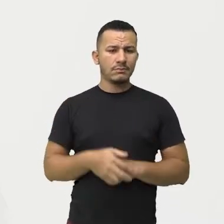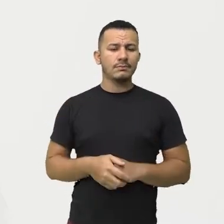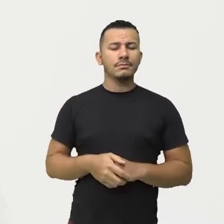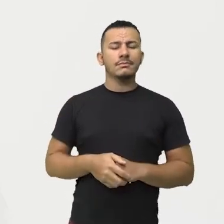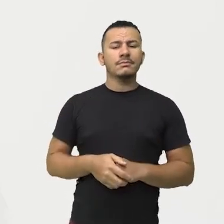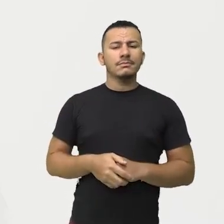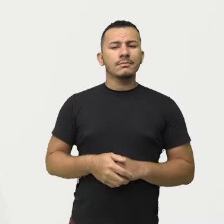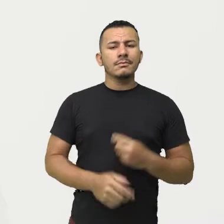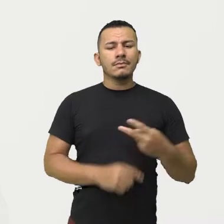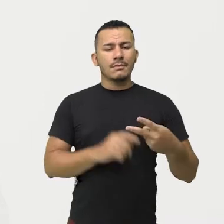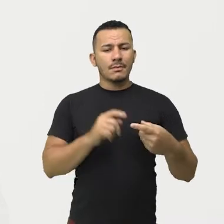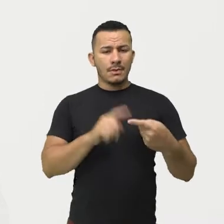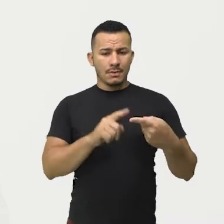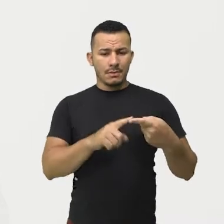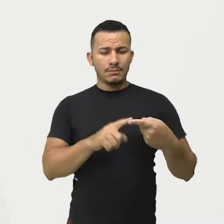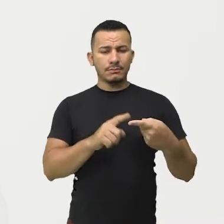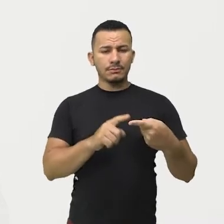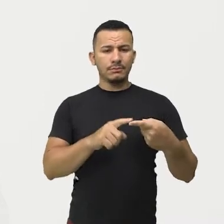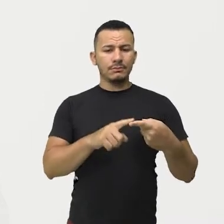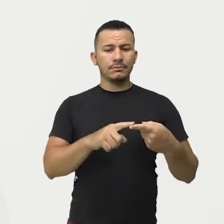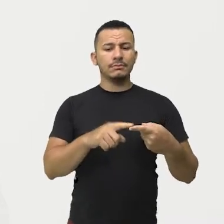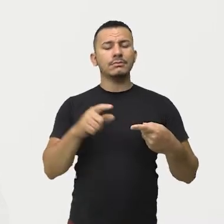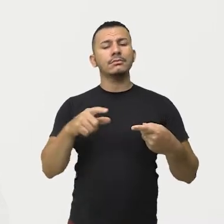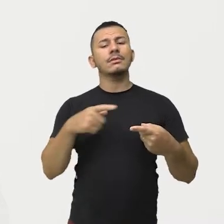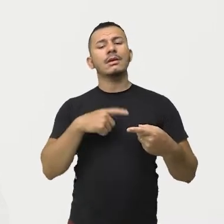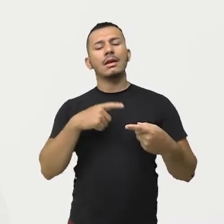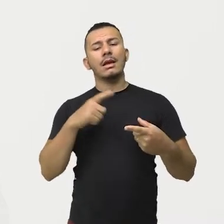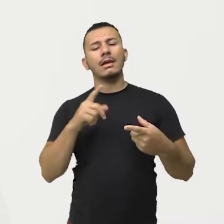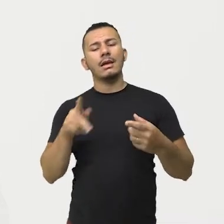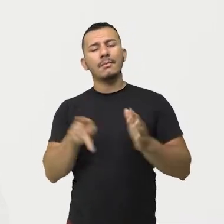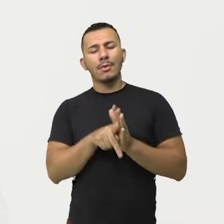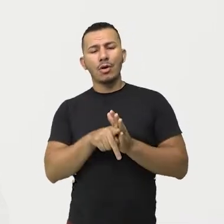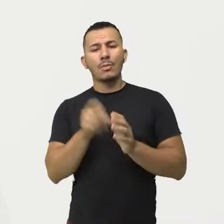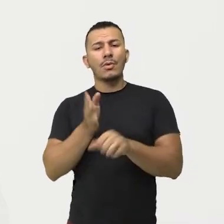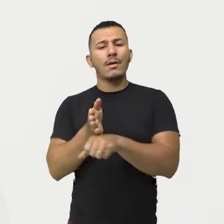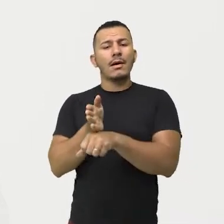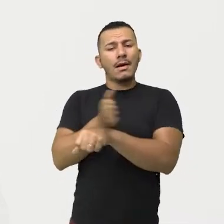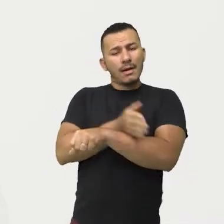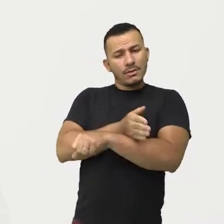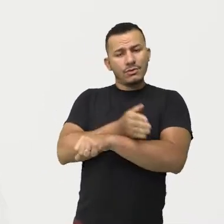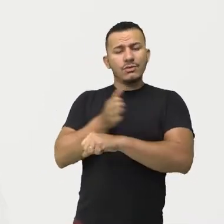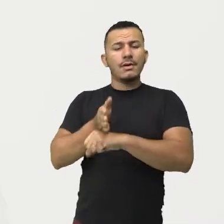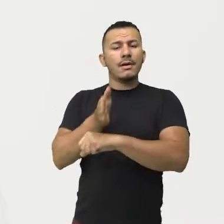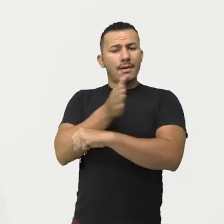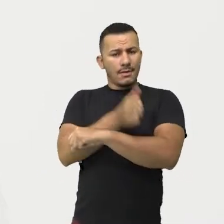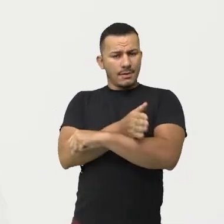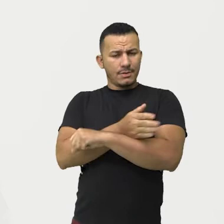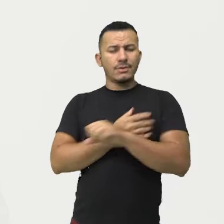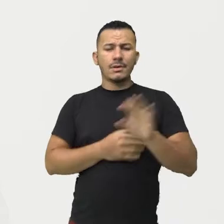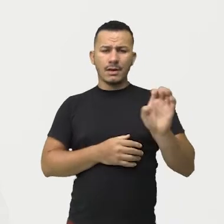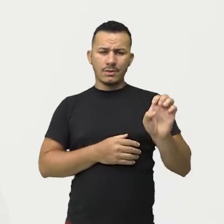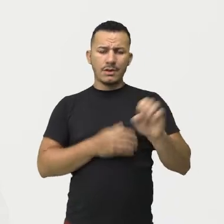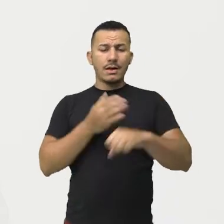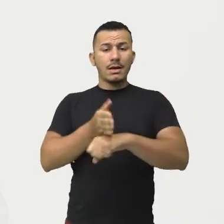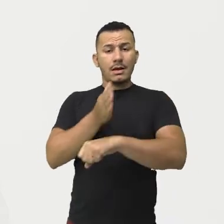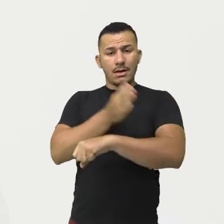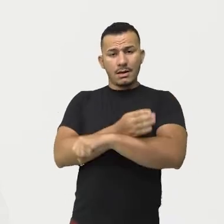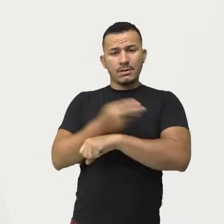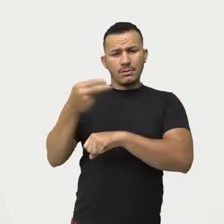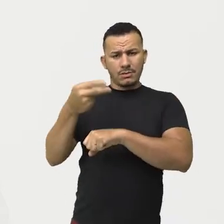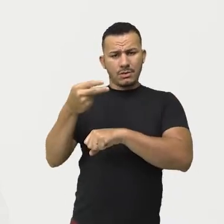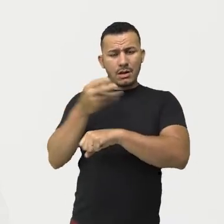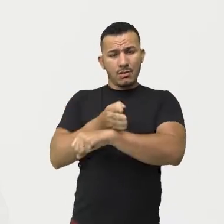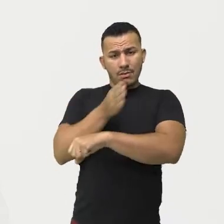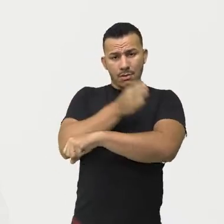membro, olha lá, o primeiro membro é tudo que vem antes, está à esquerda da igualdade.